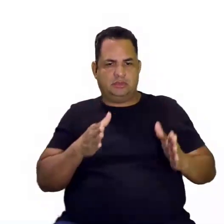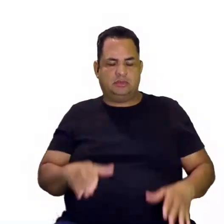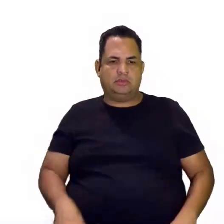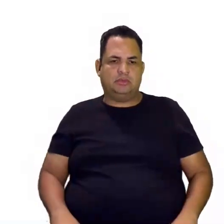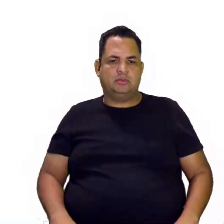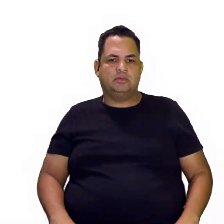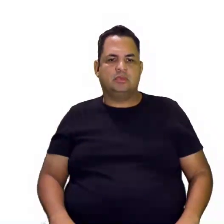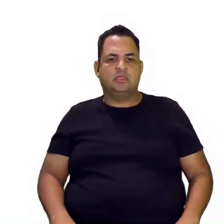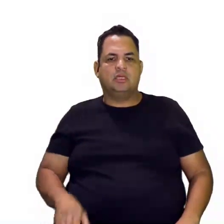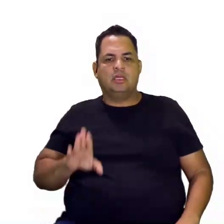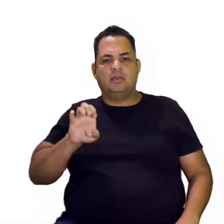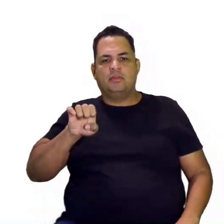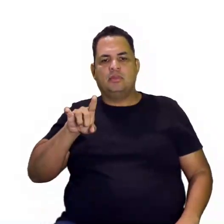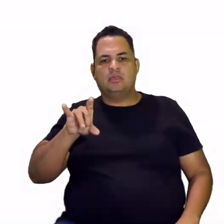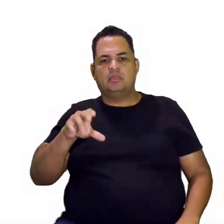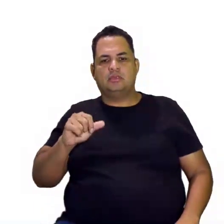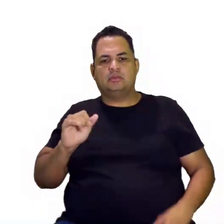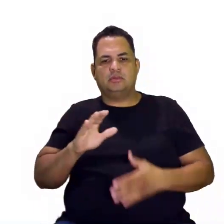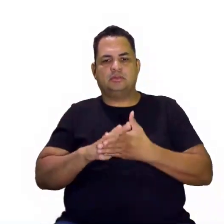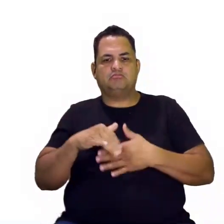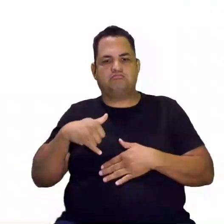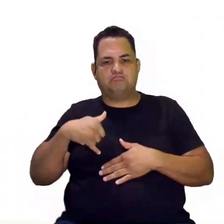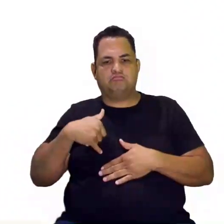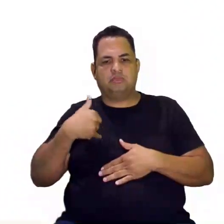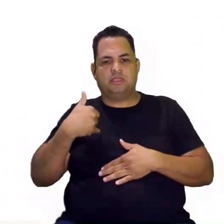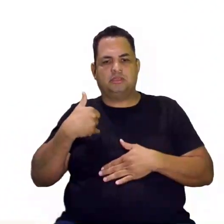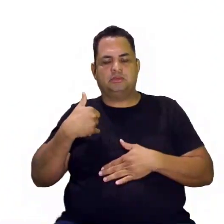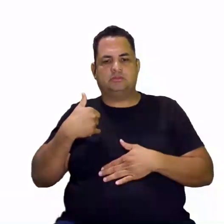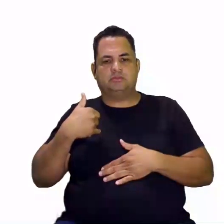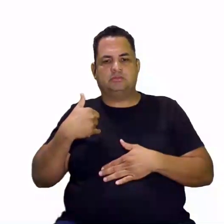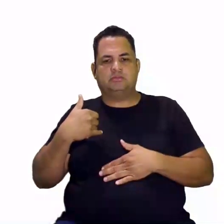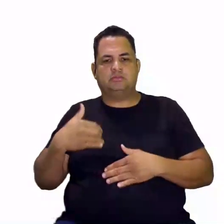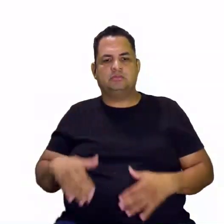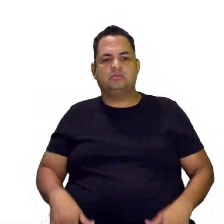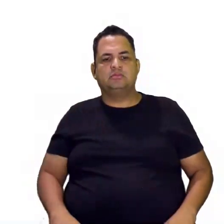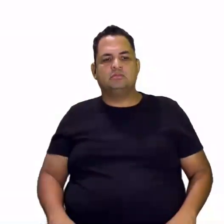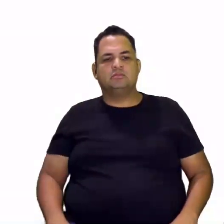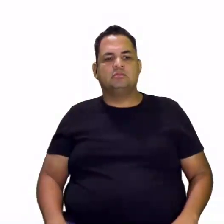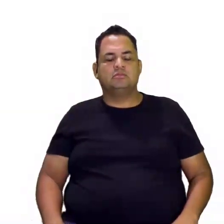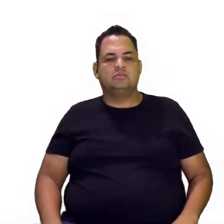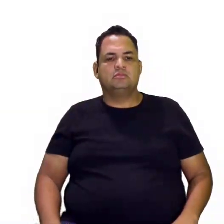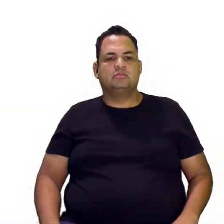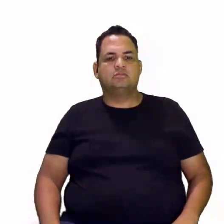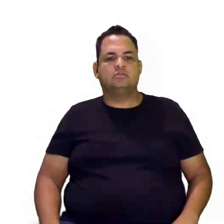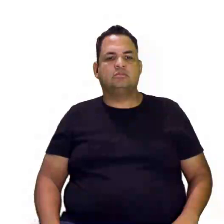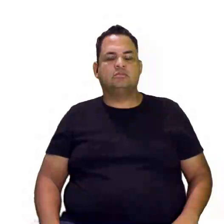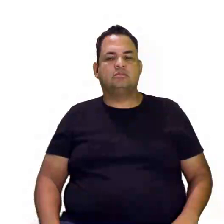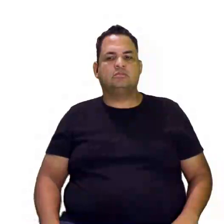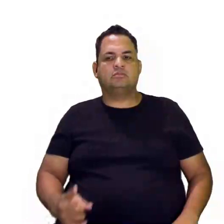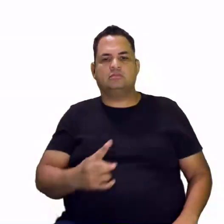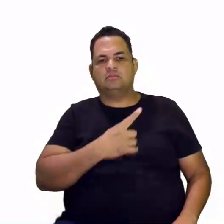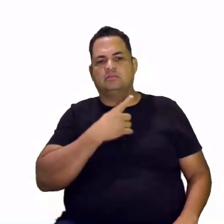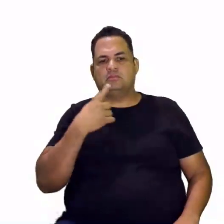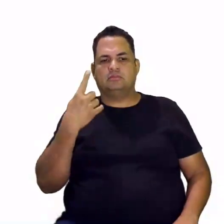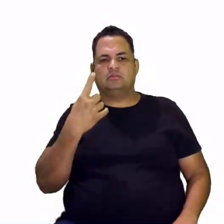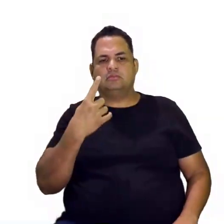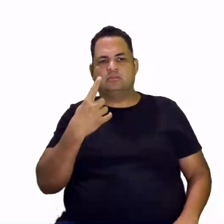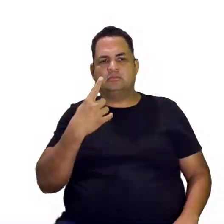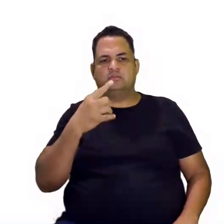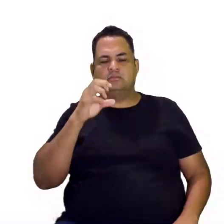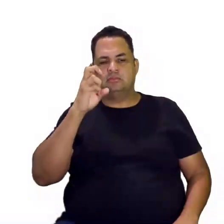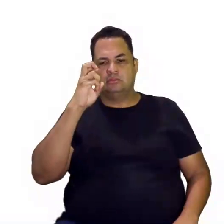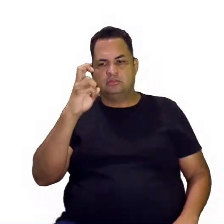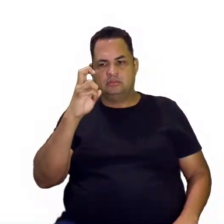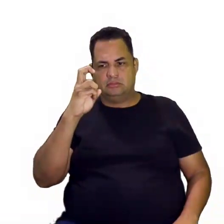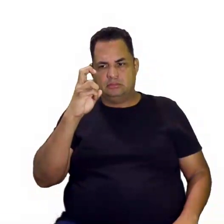períodos, épocas e idades. Tá bom? Então, nós temos